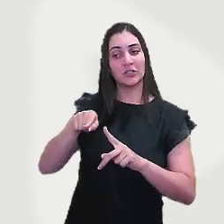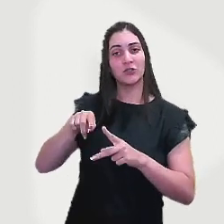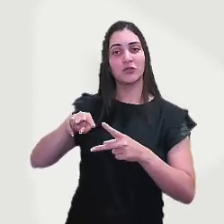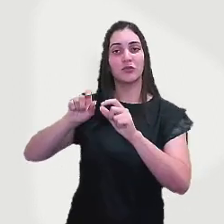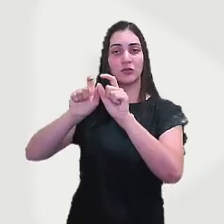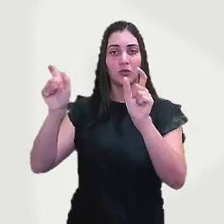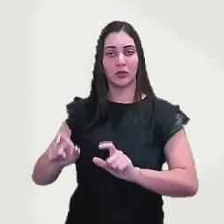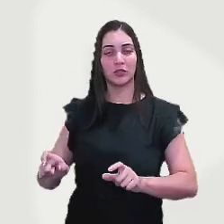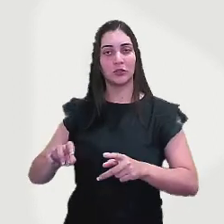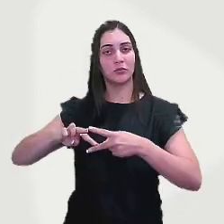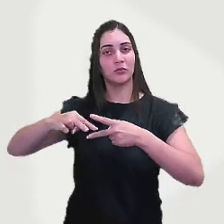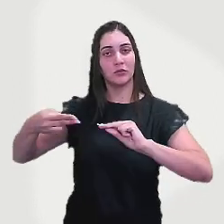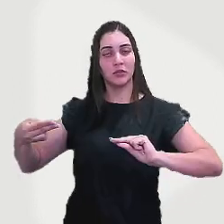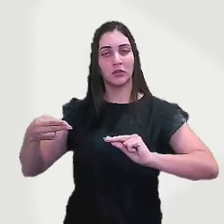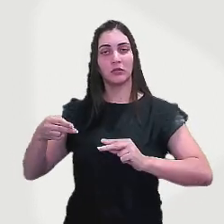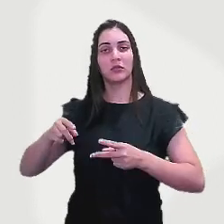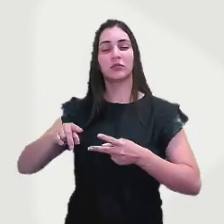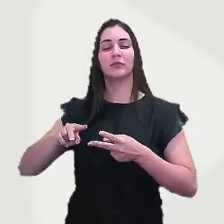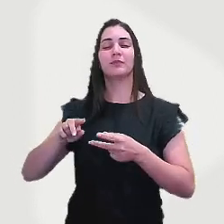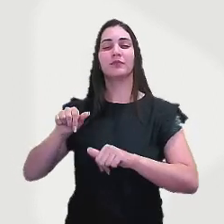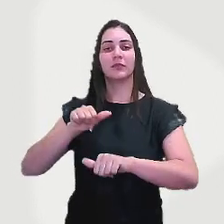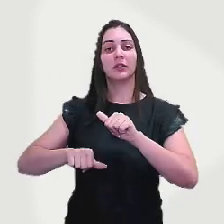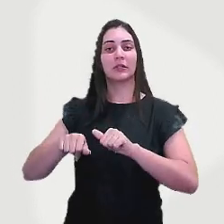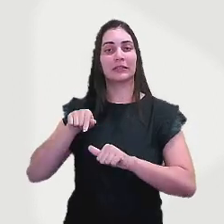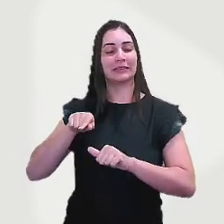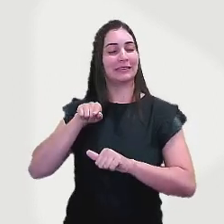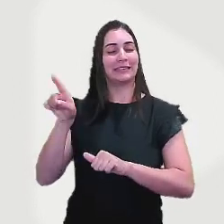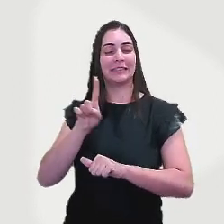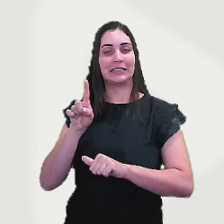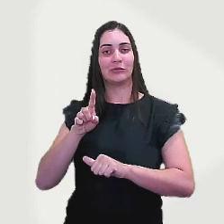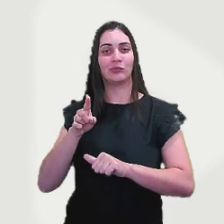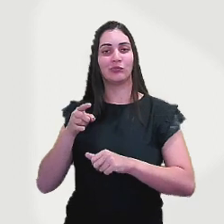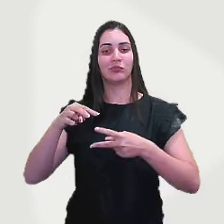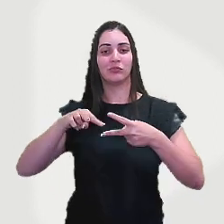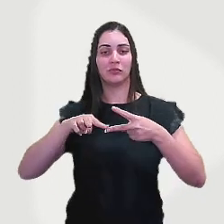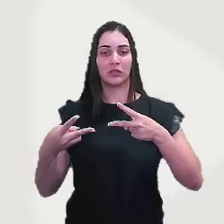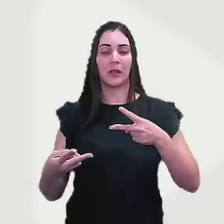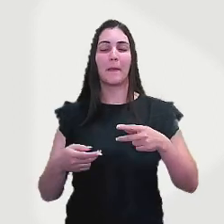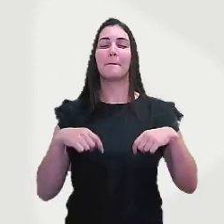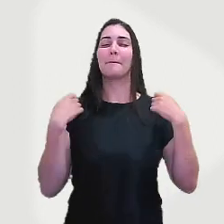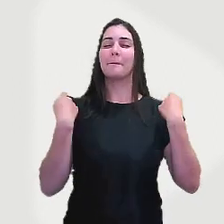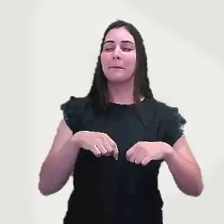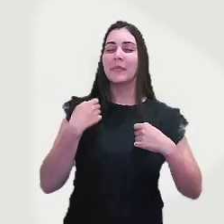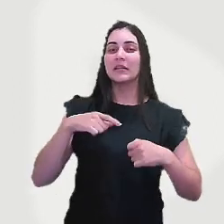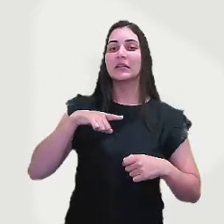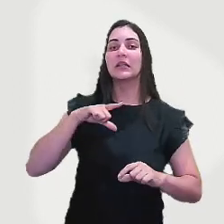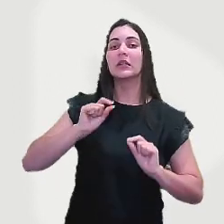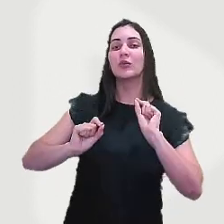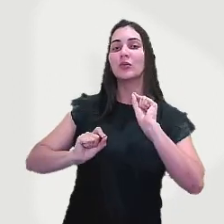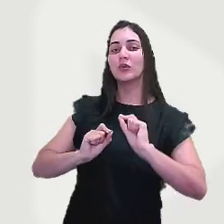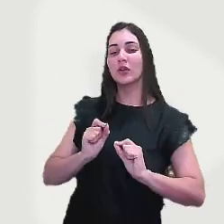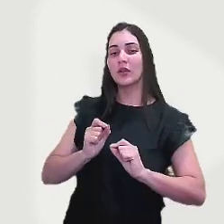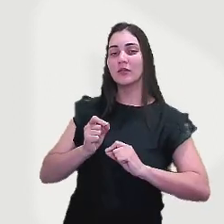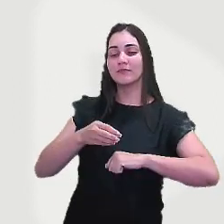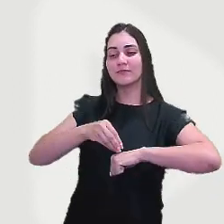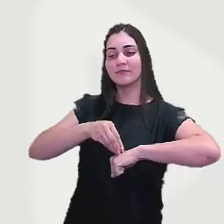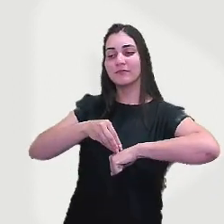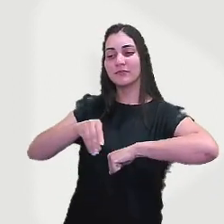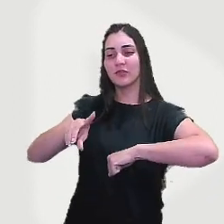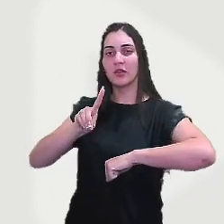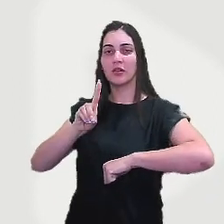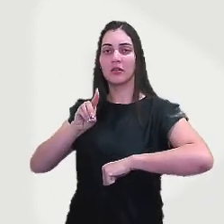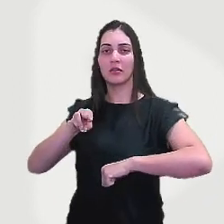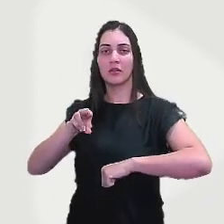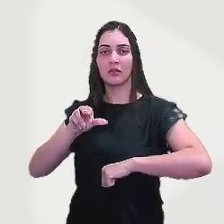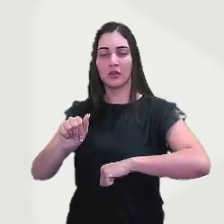ele é um transgênico. Por quê? Para ser considerado transgênico, ele tem que receber esse gene, esse pedaço do DNA que expressa